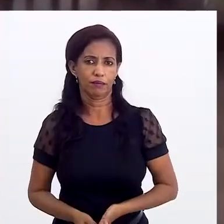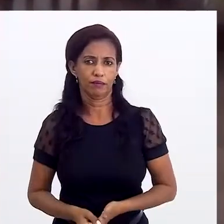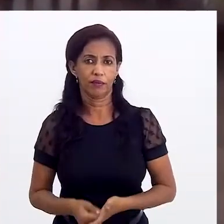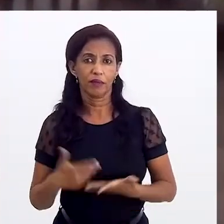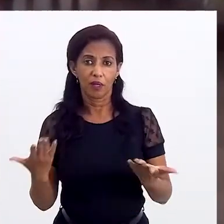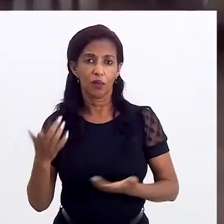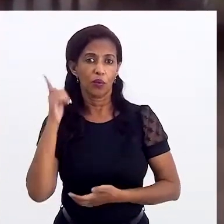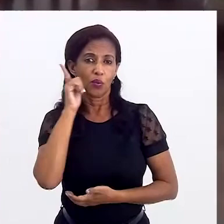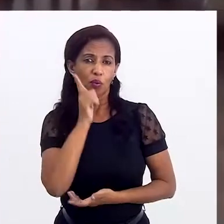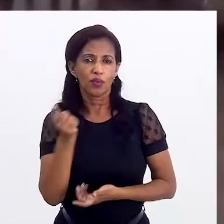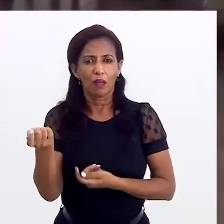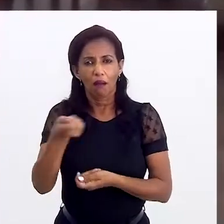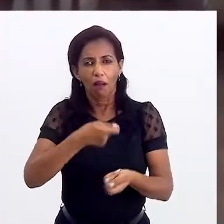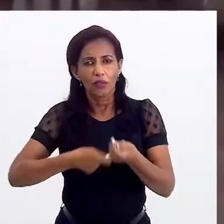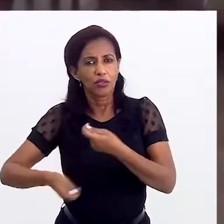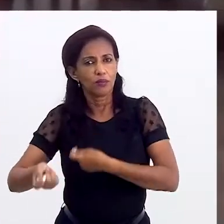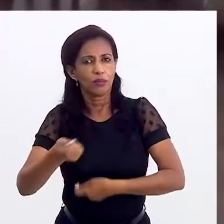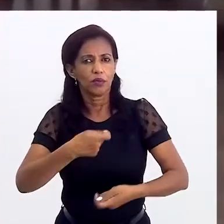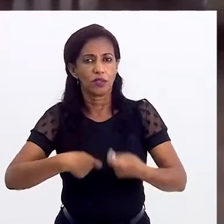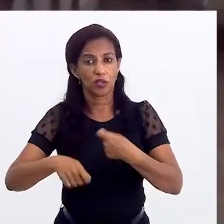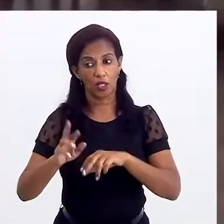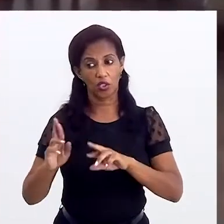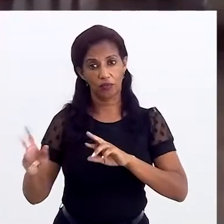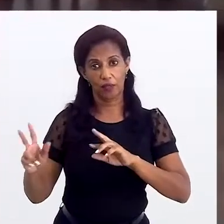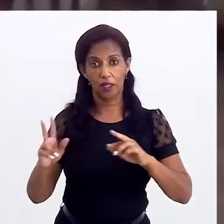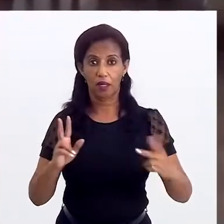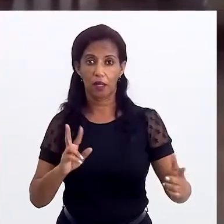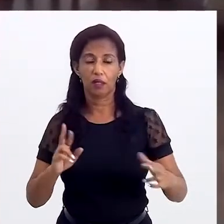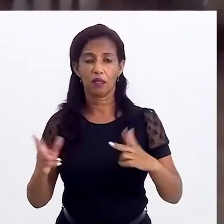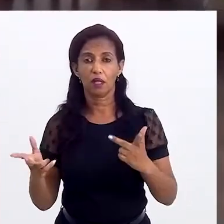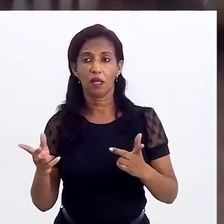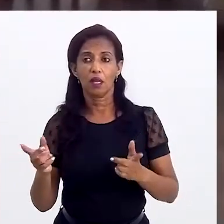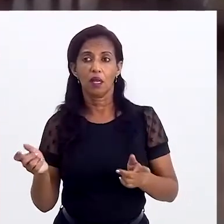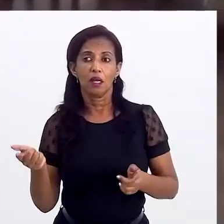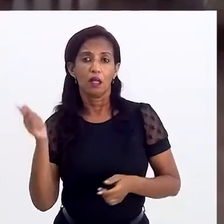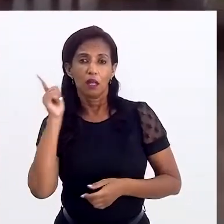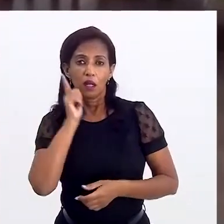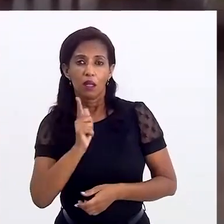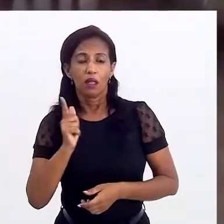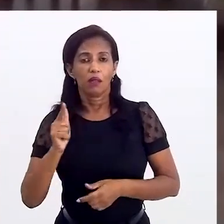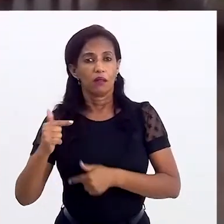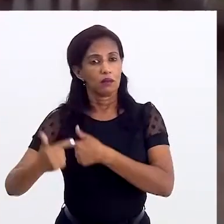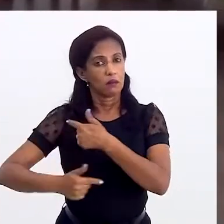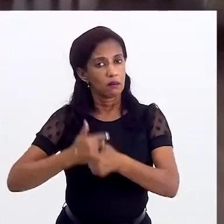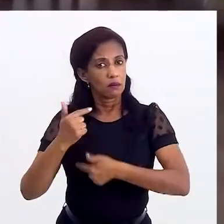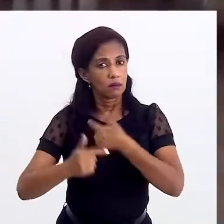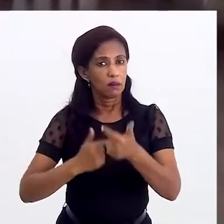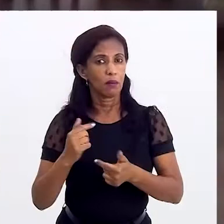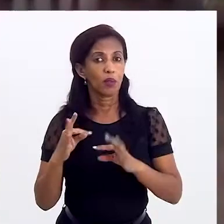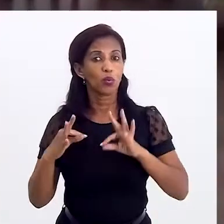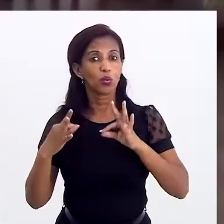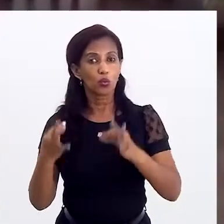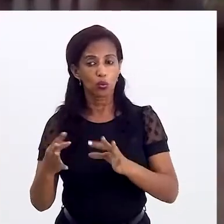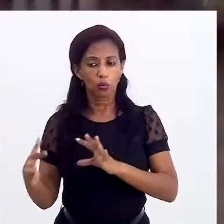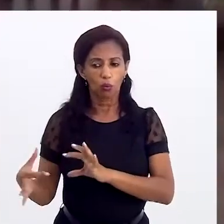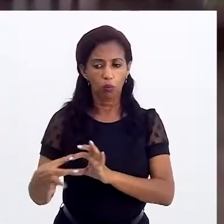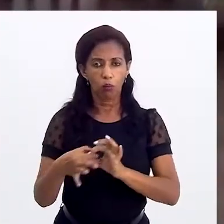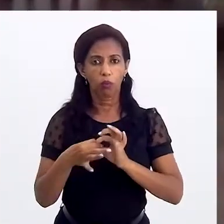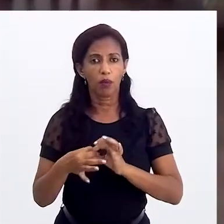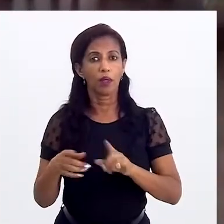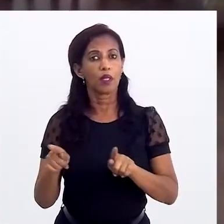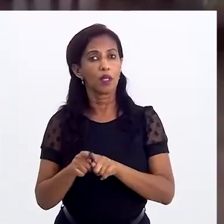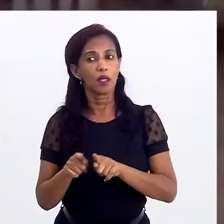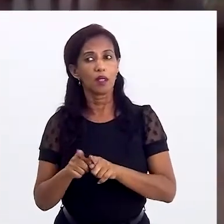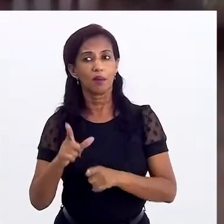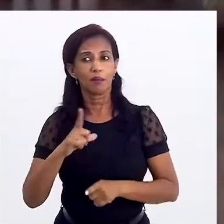gente consegue administrar as nossas diferenças para poder produzir tudo que a gente produz. E, para isso,